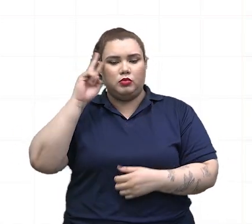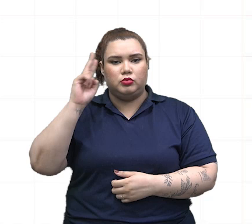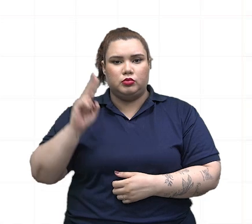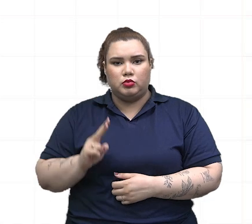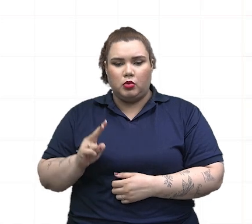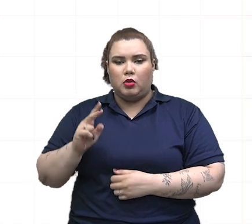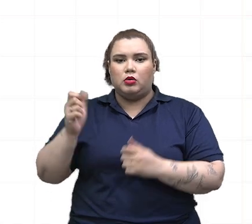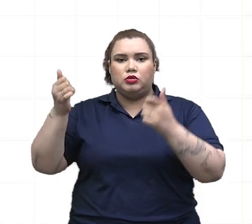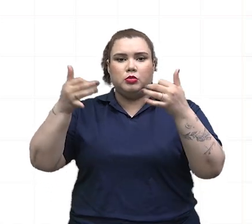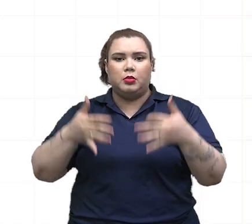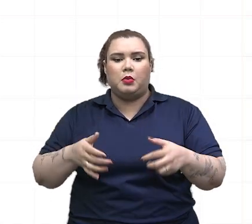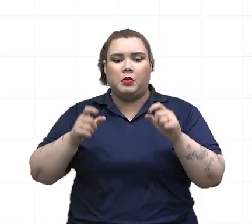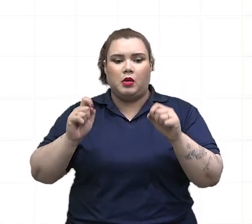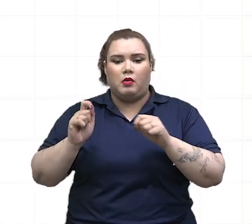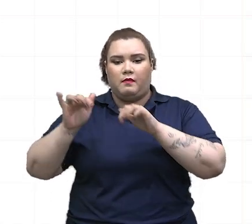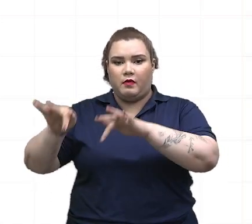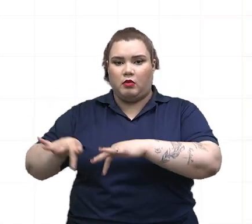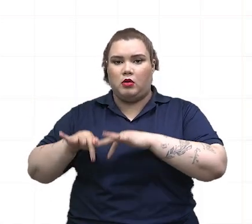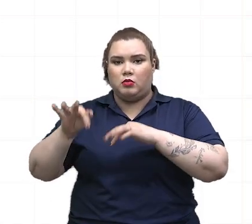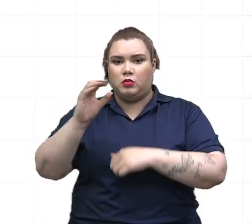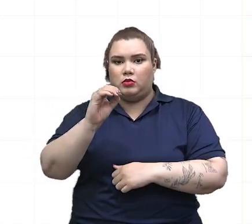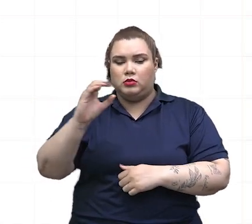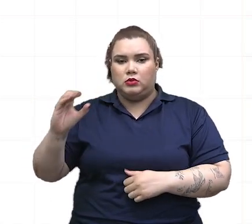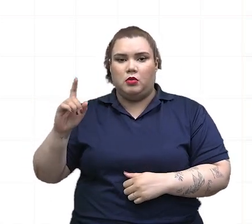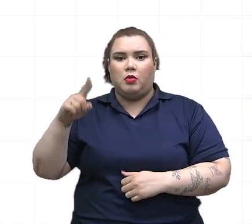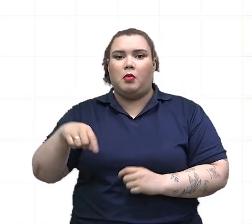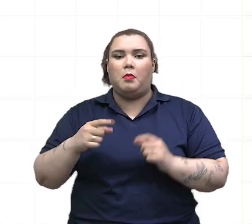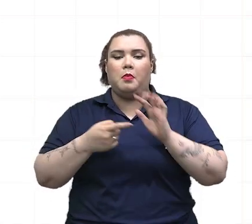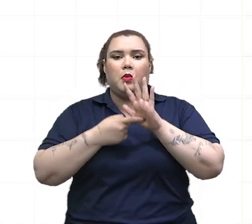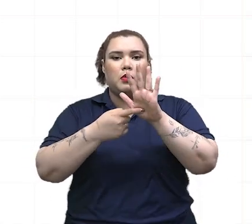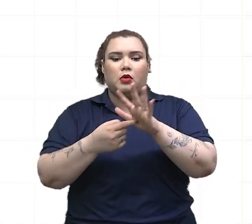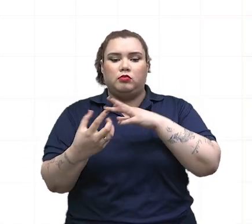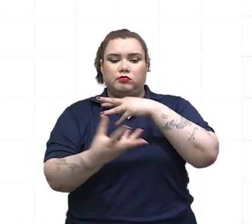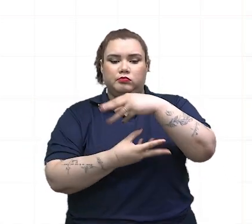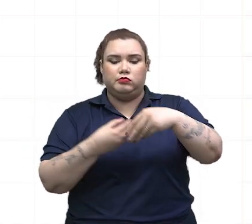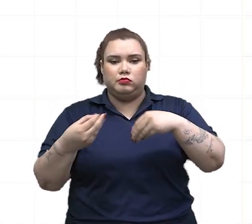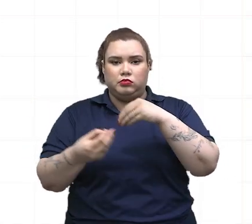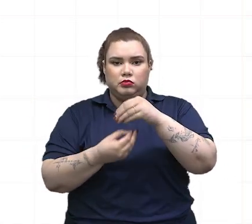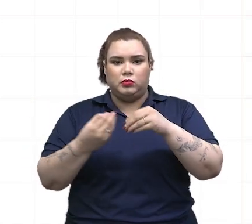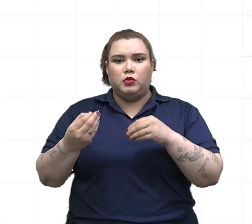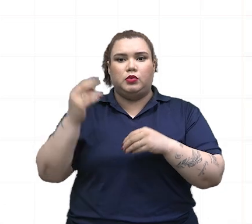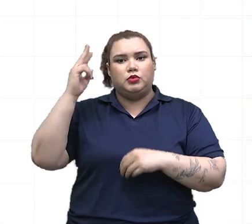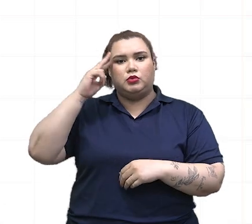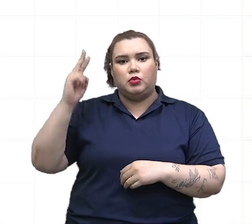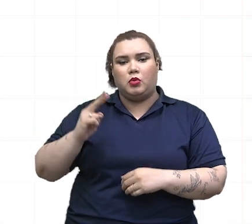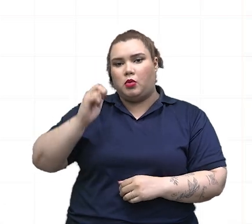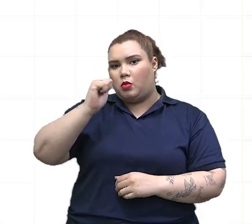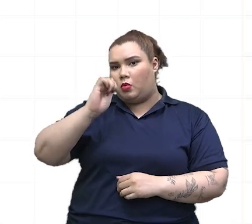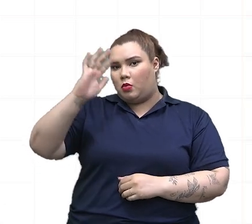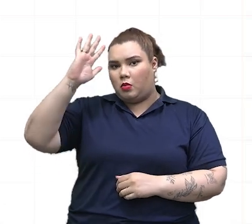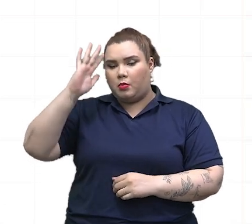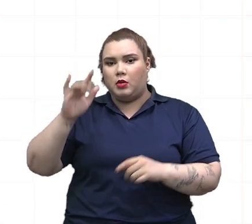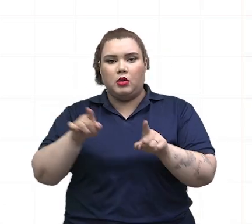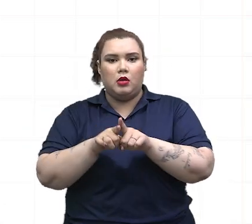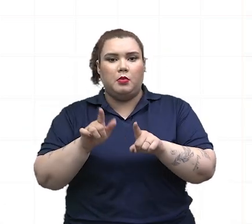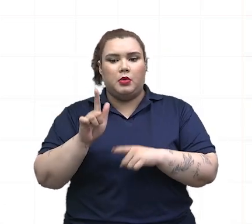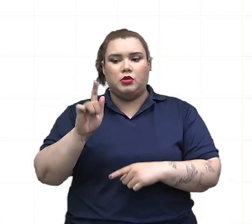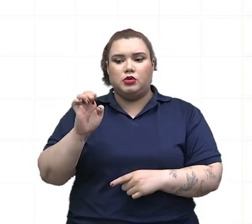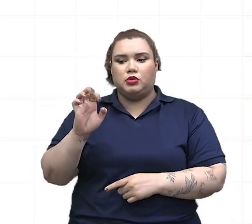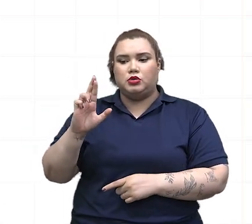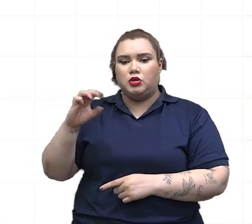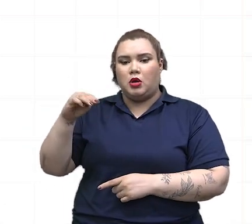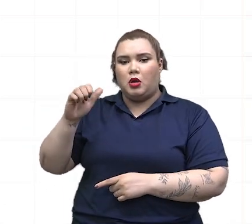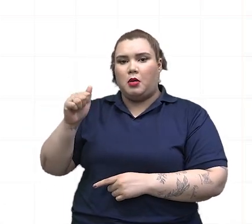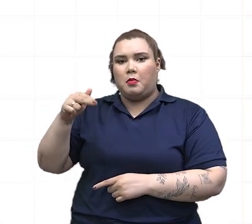ocidental era resultado específico de uma fusão dos legados romano e germânico, ou